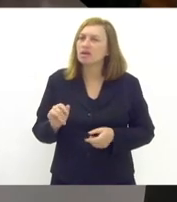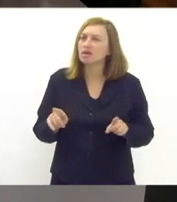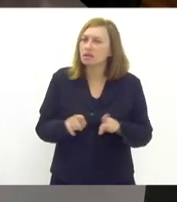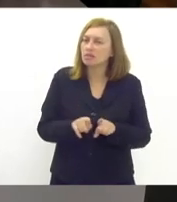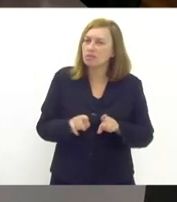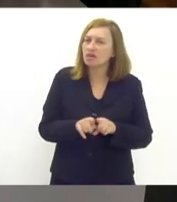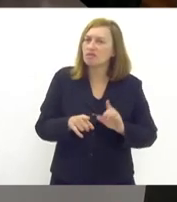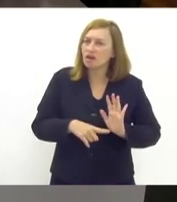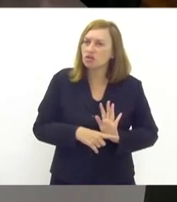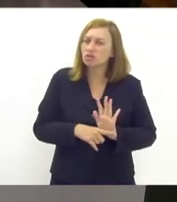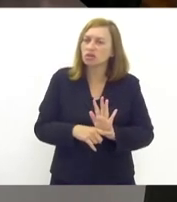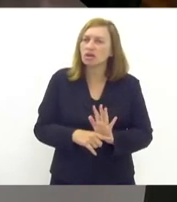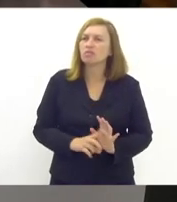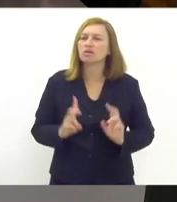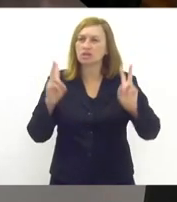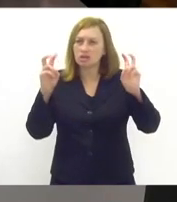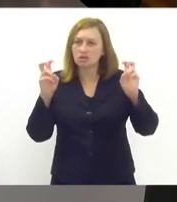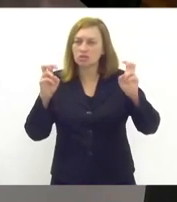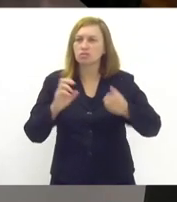esses casos.